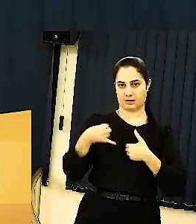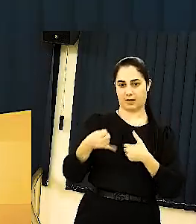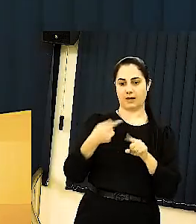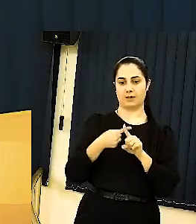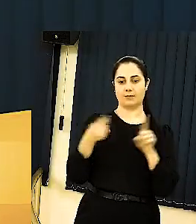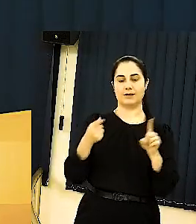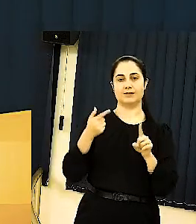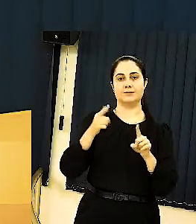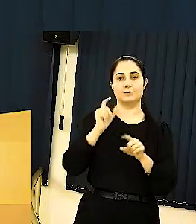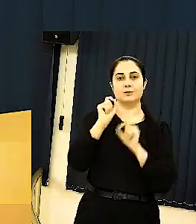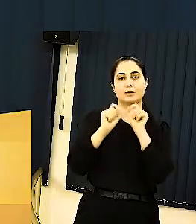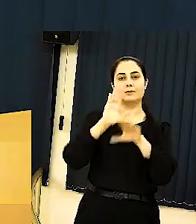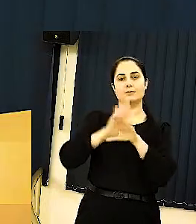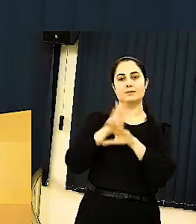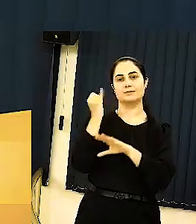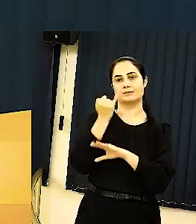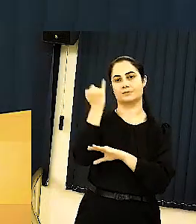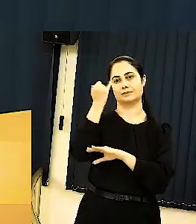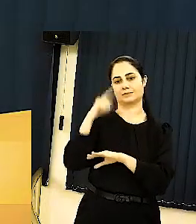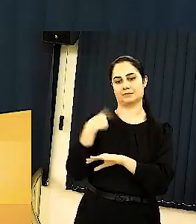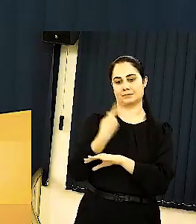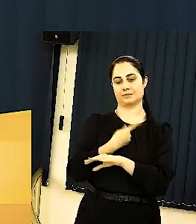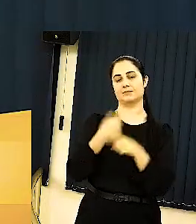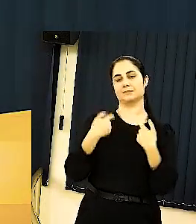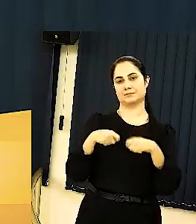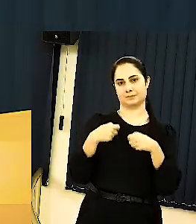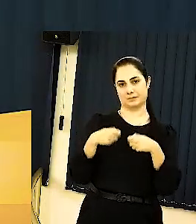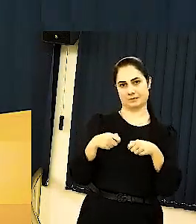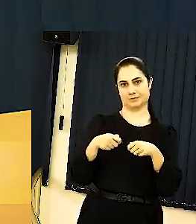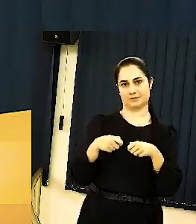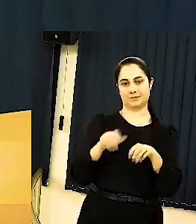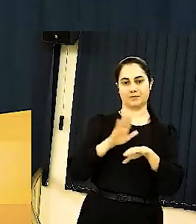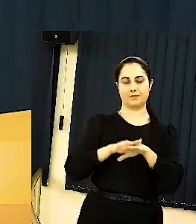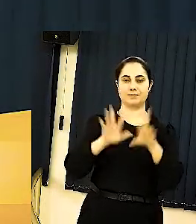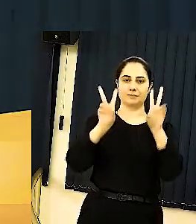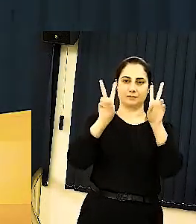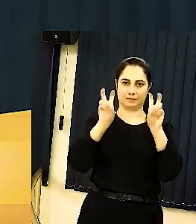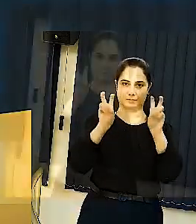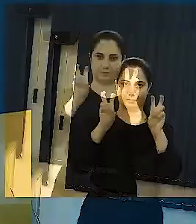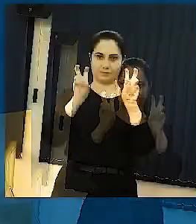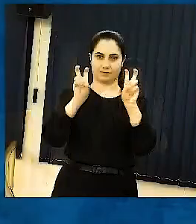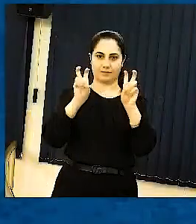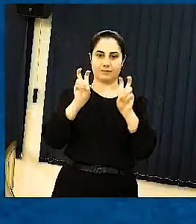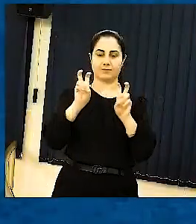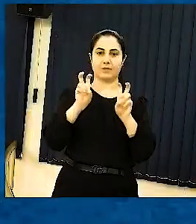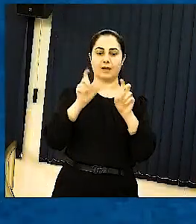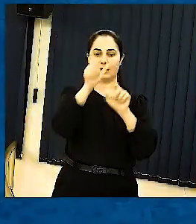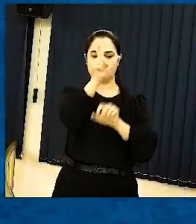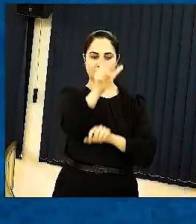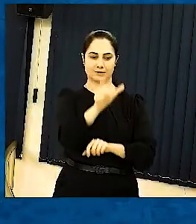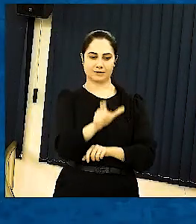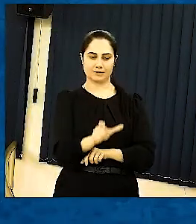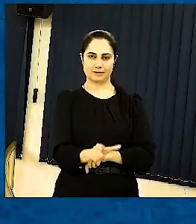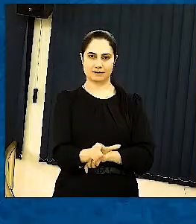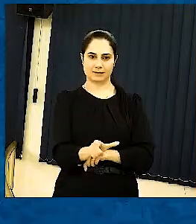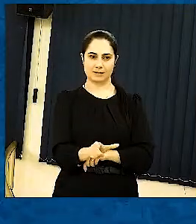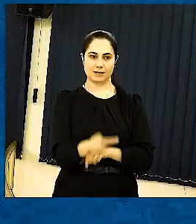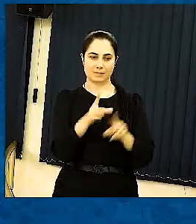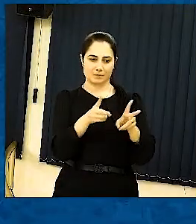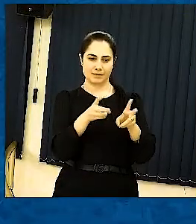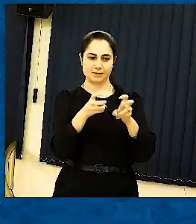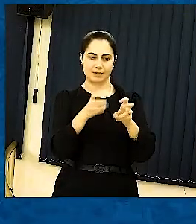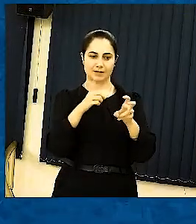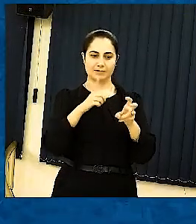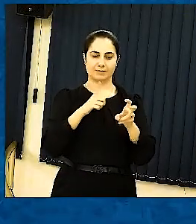falar de uma coisa mais importante, que é o que nós precisamos, que é sobre reconhecer atrasos